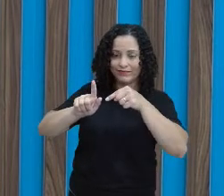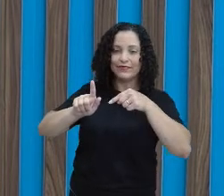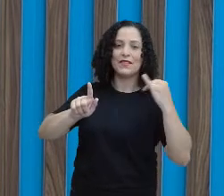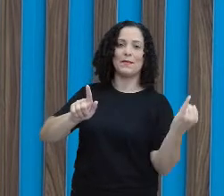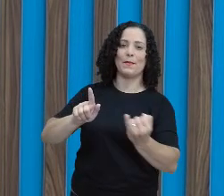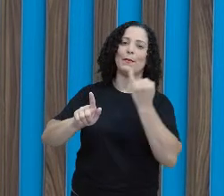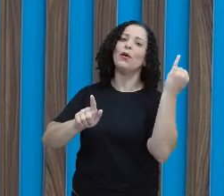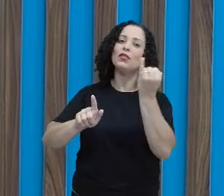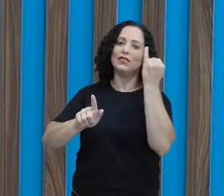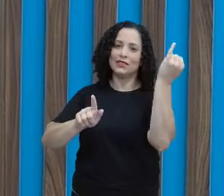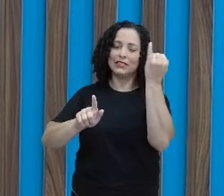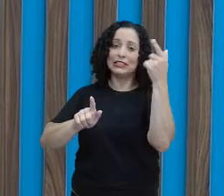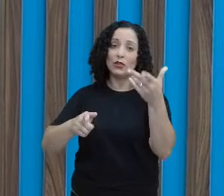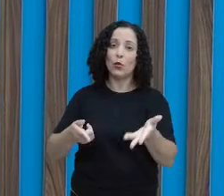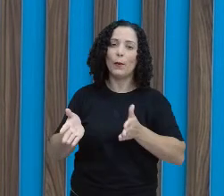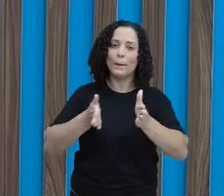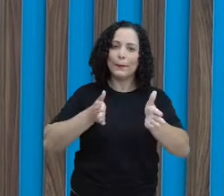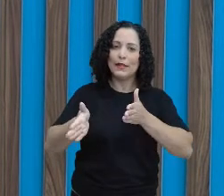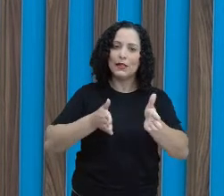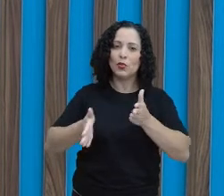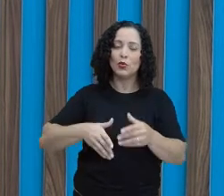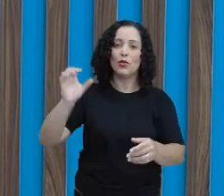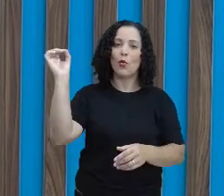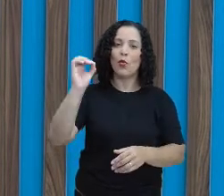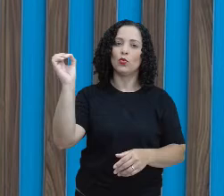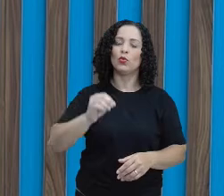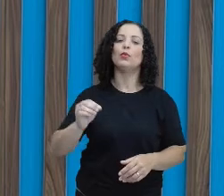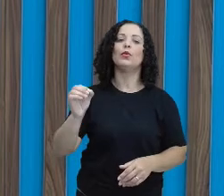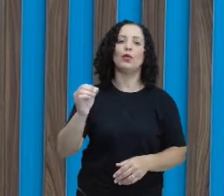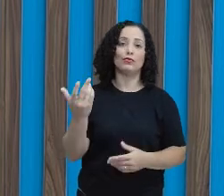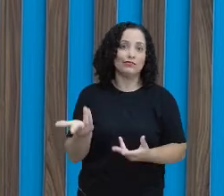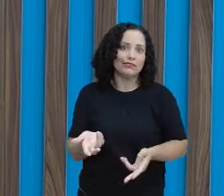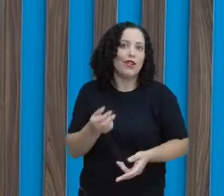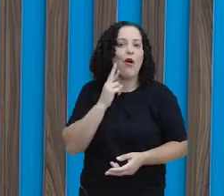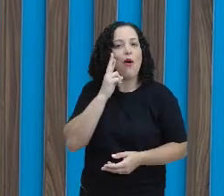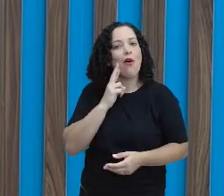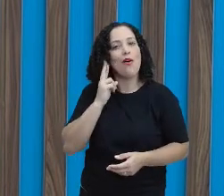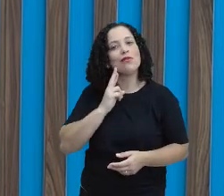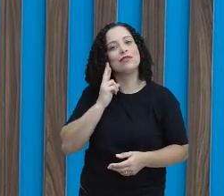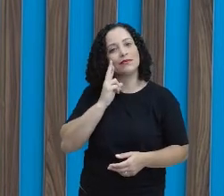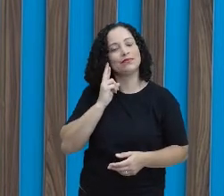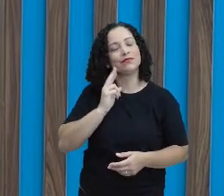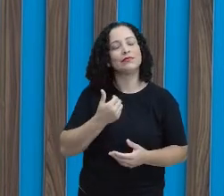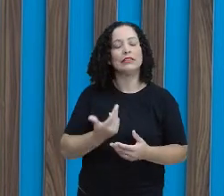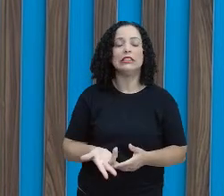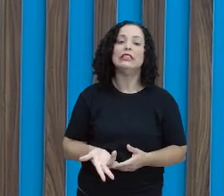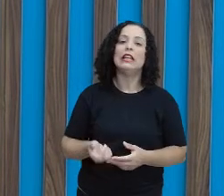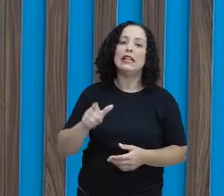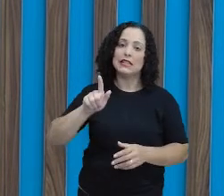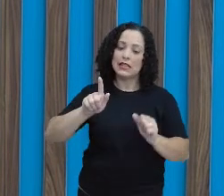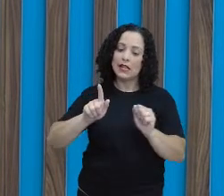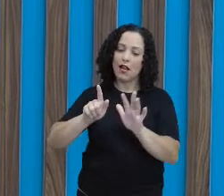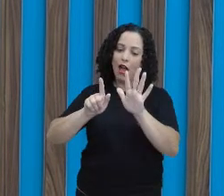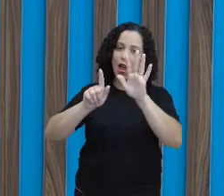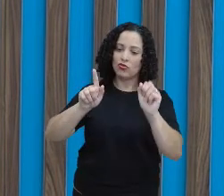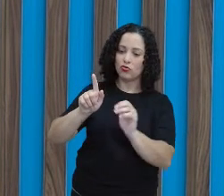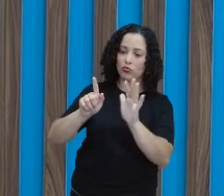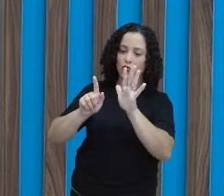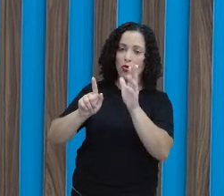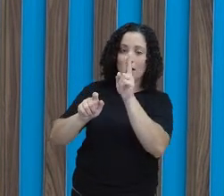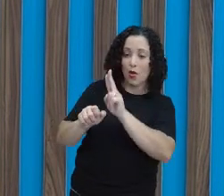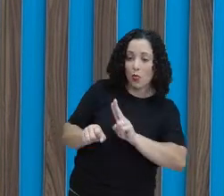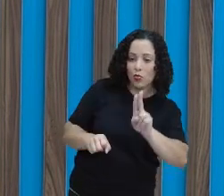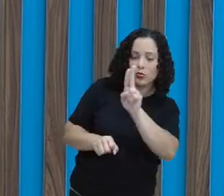Rosa. Esse gás, esse rádio, ele é utilizado nas radioterapias, ou seja, esse elemento